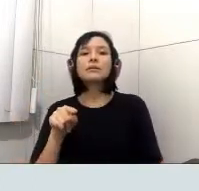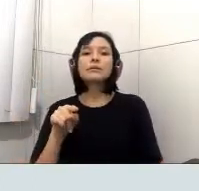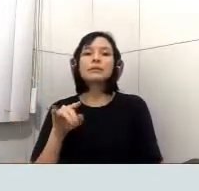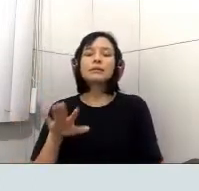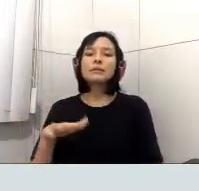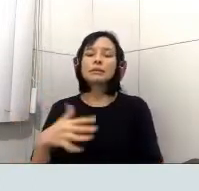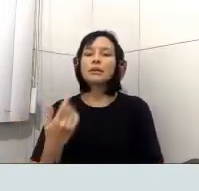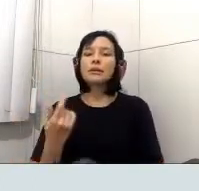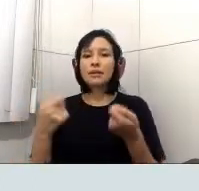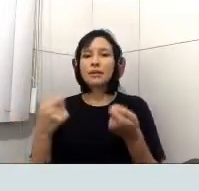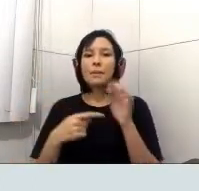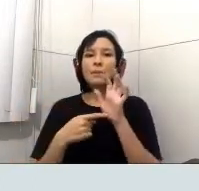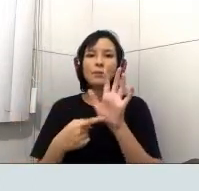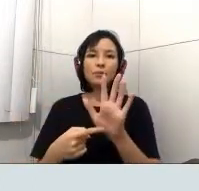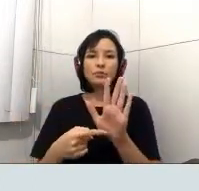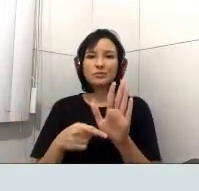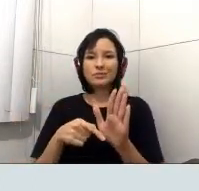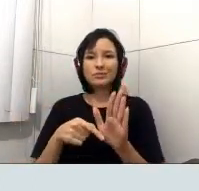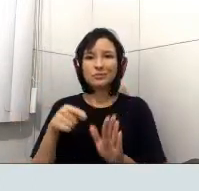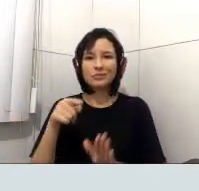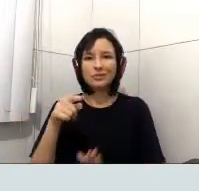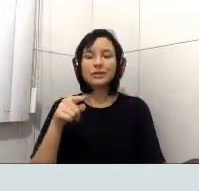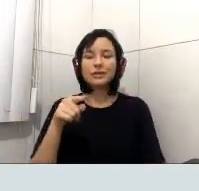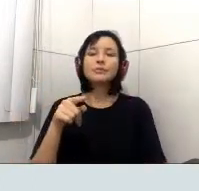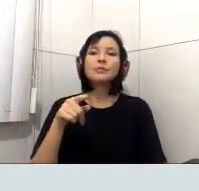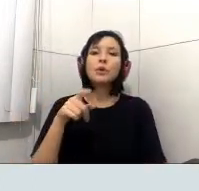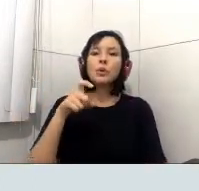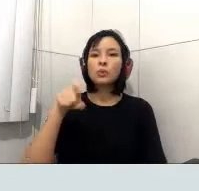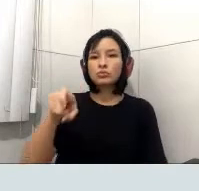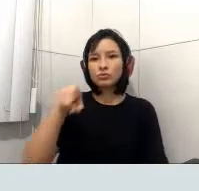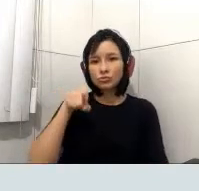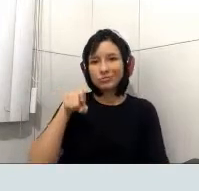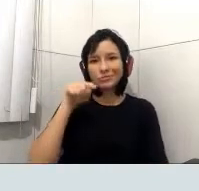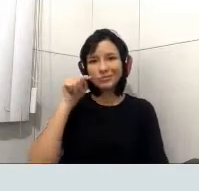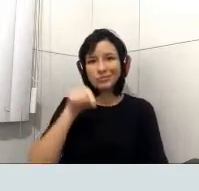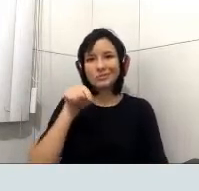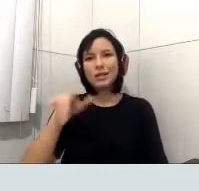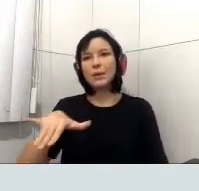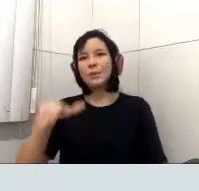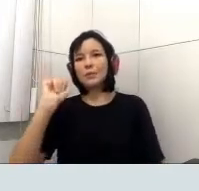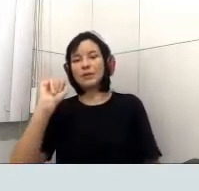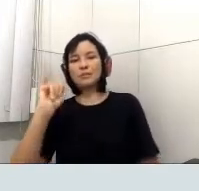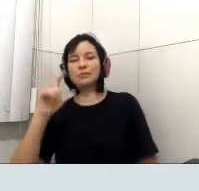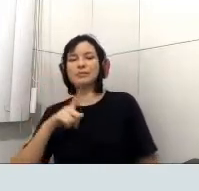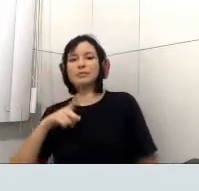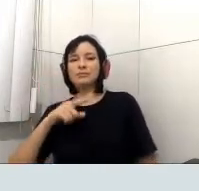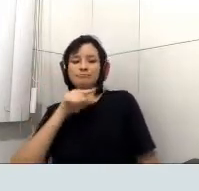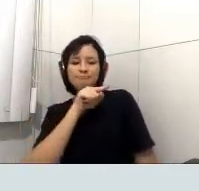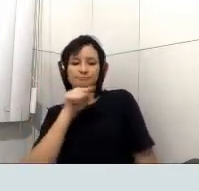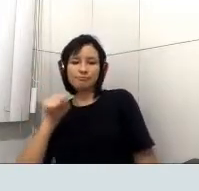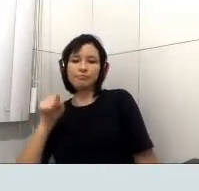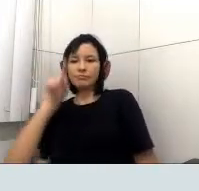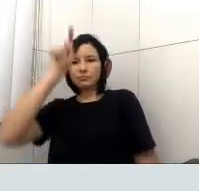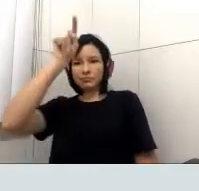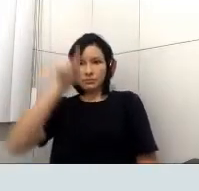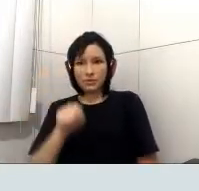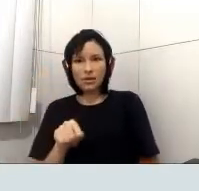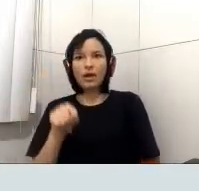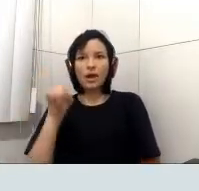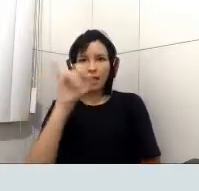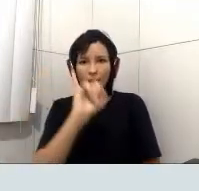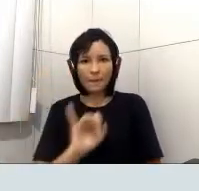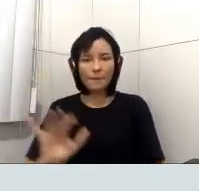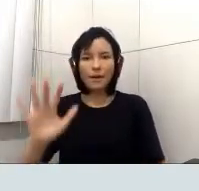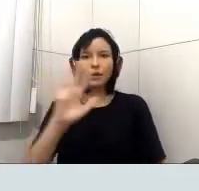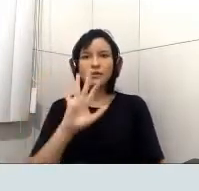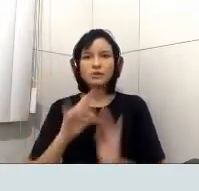é isso. O eixo X e o eixo Y. Ele tá nos dois. A figura dele aí,